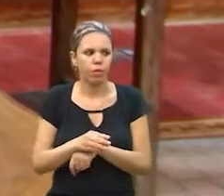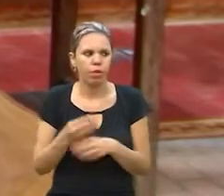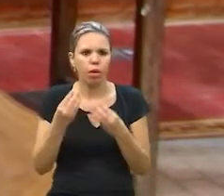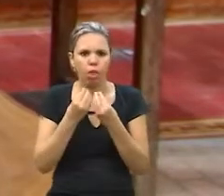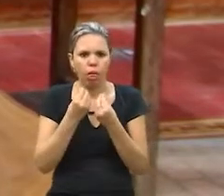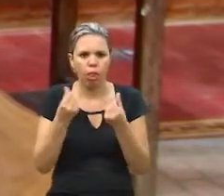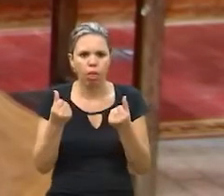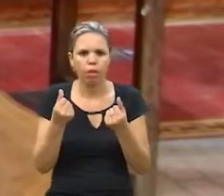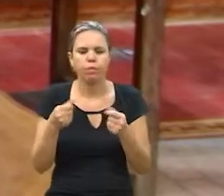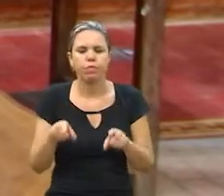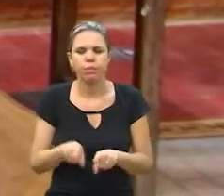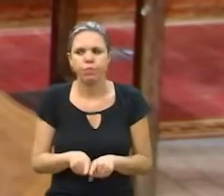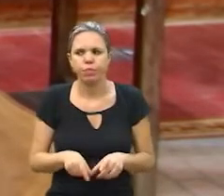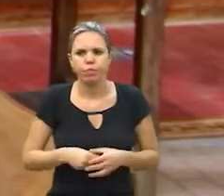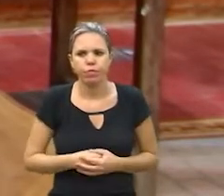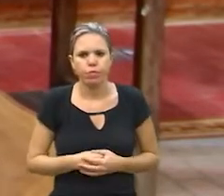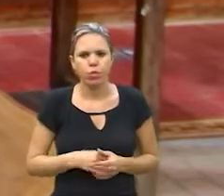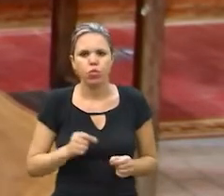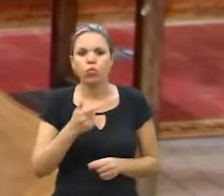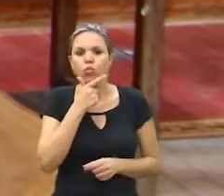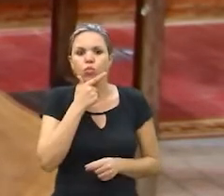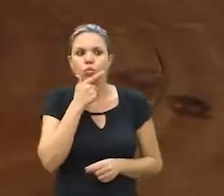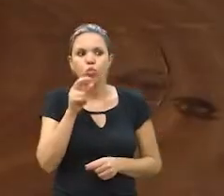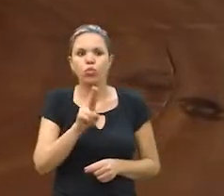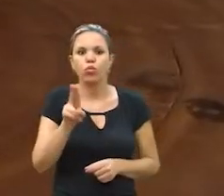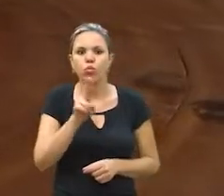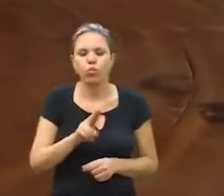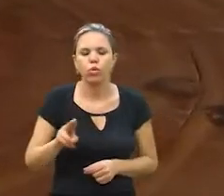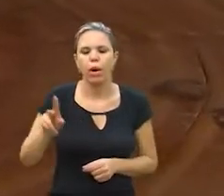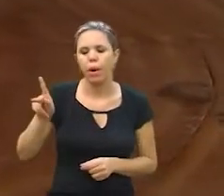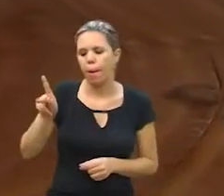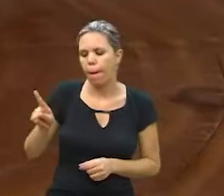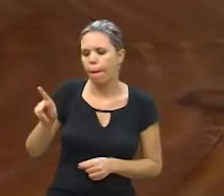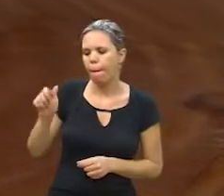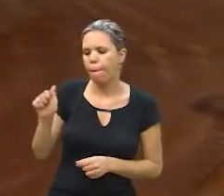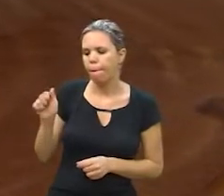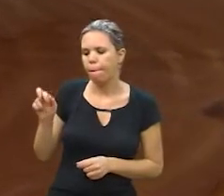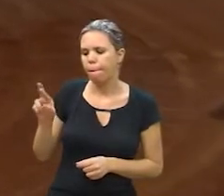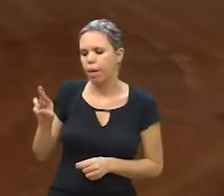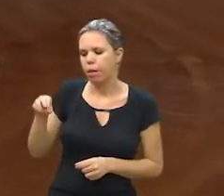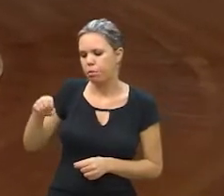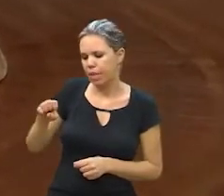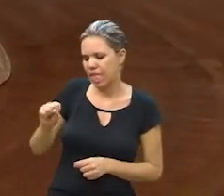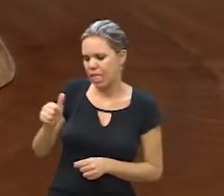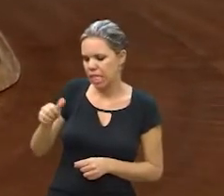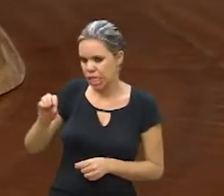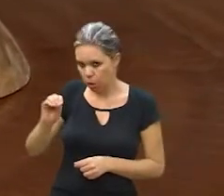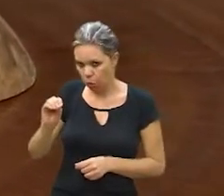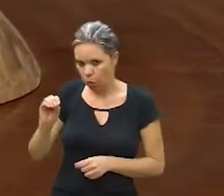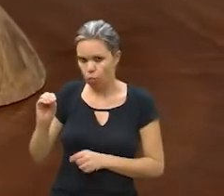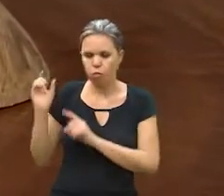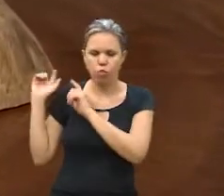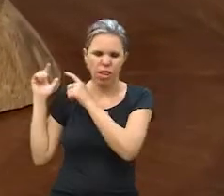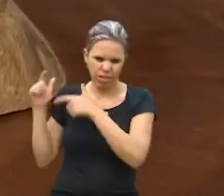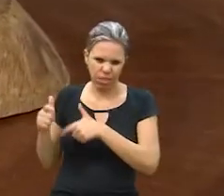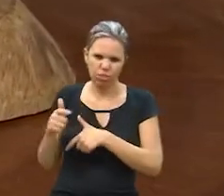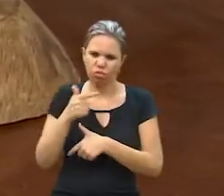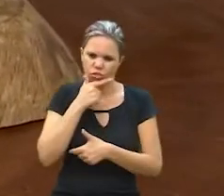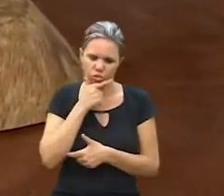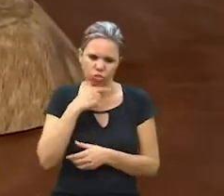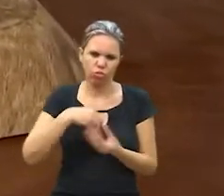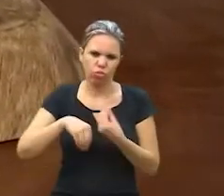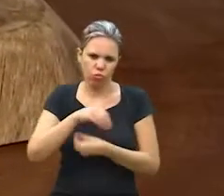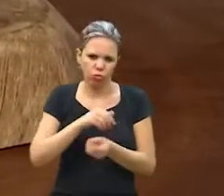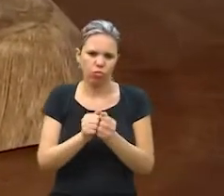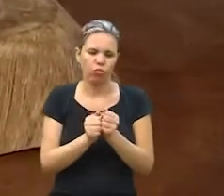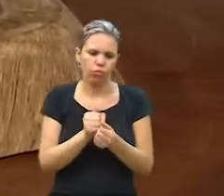cremosidade? Isso. E o queijo que a gente usa? É o parmesão. É o tradicional, parmesão. Do risoto. Pra dar